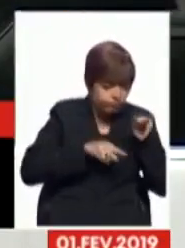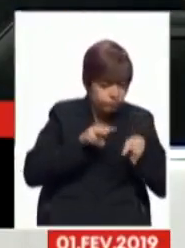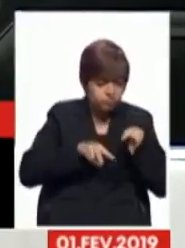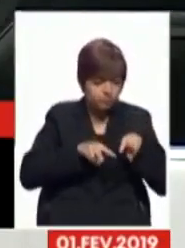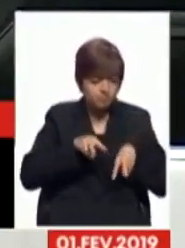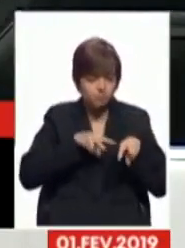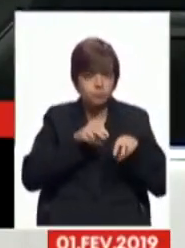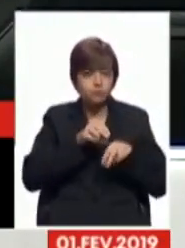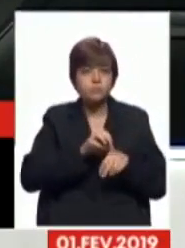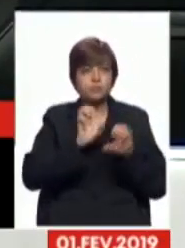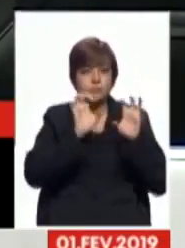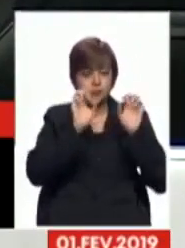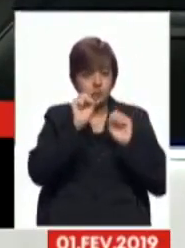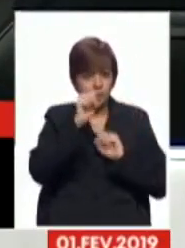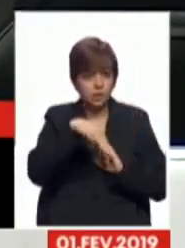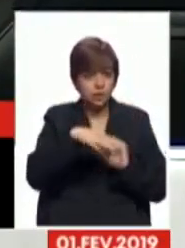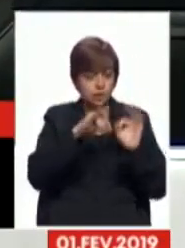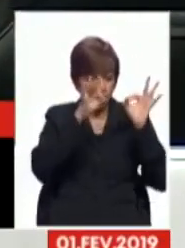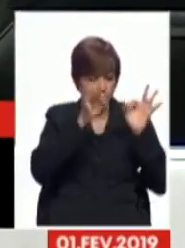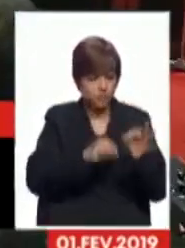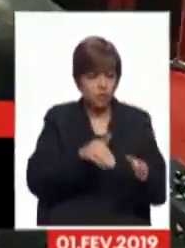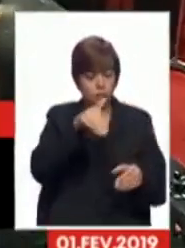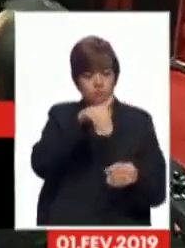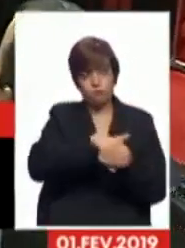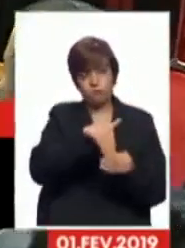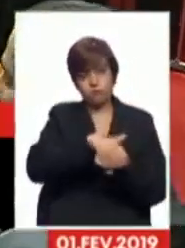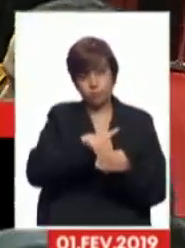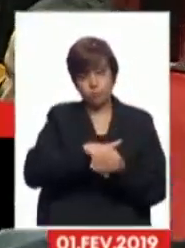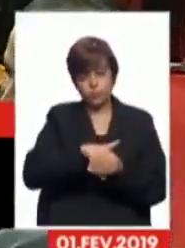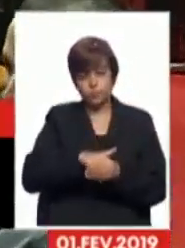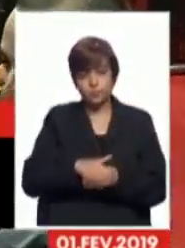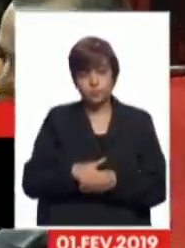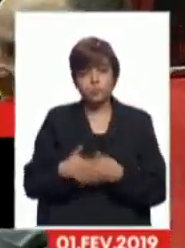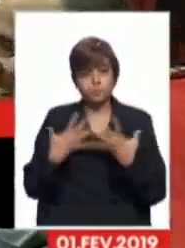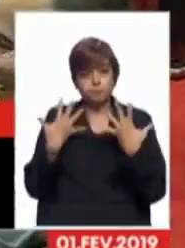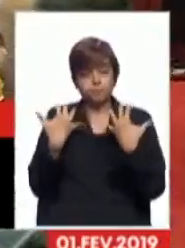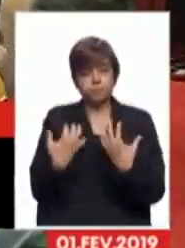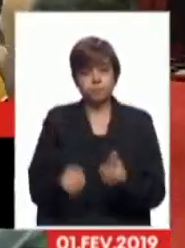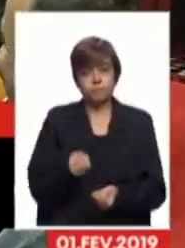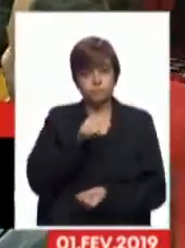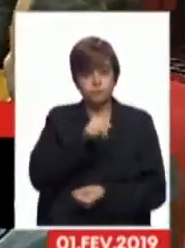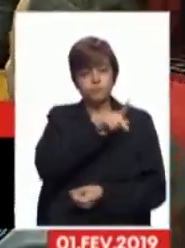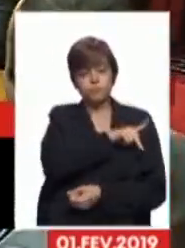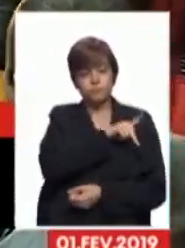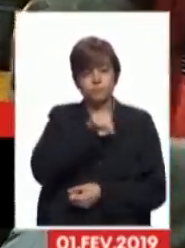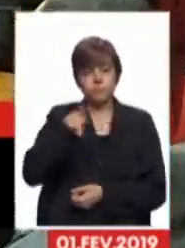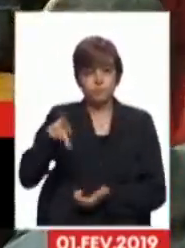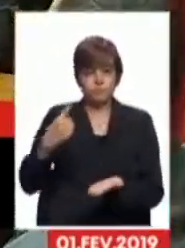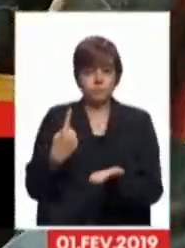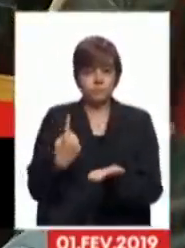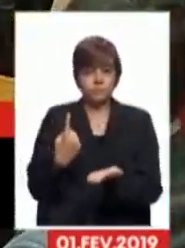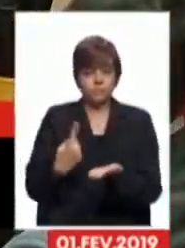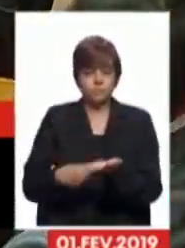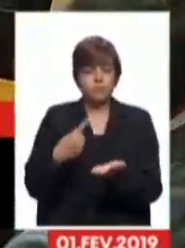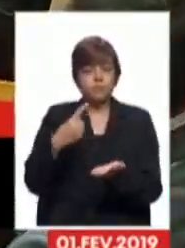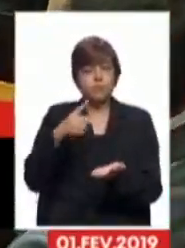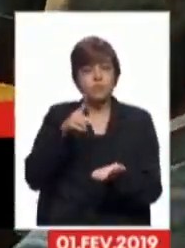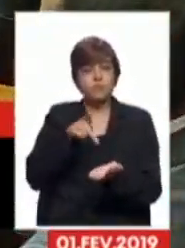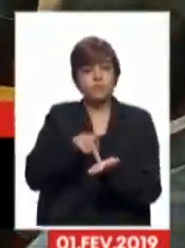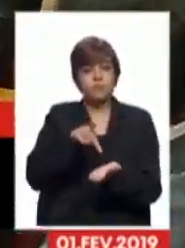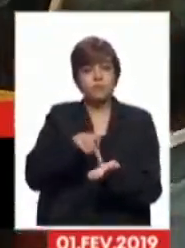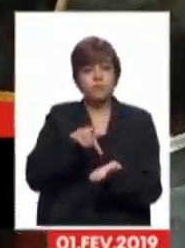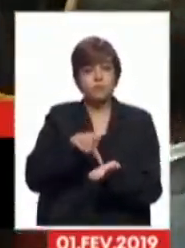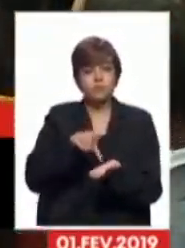comprovar, então, que o número de votos está de acordo. Anunciado agora oficialmente o resultado da eleição de